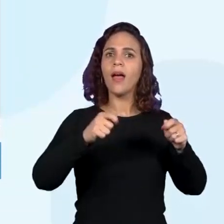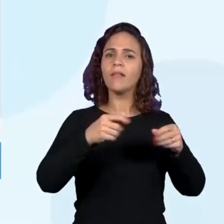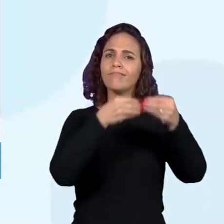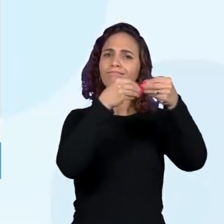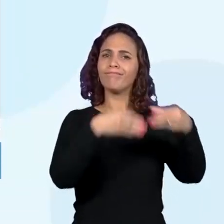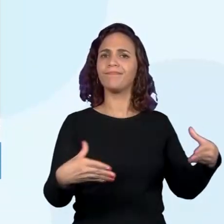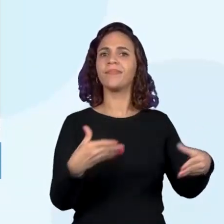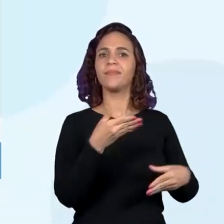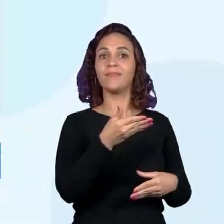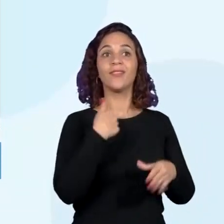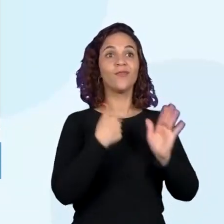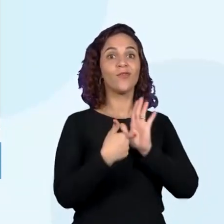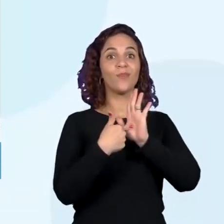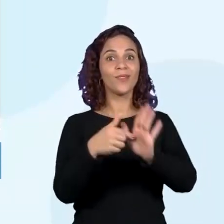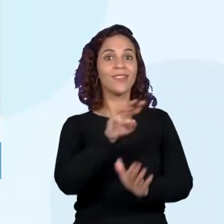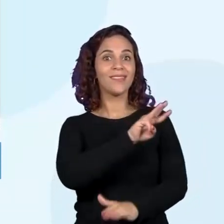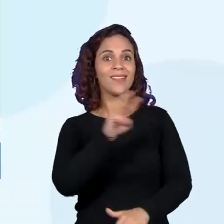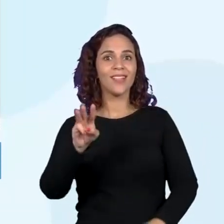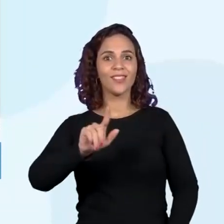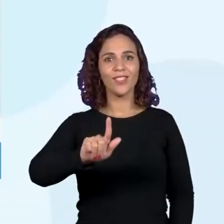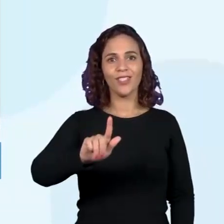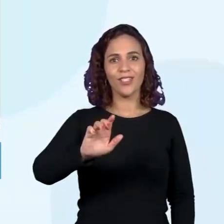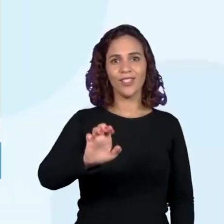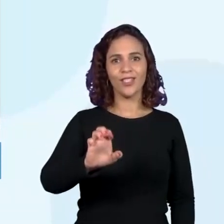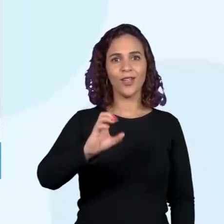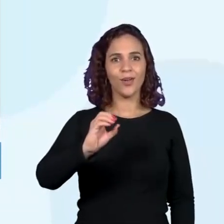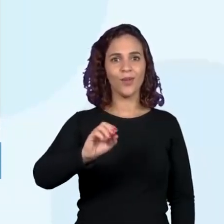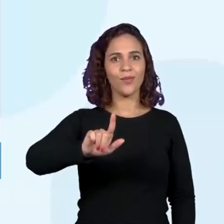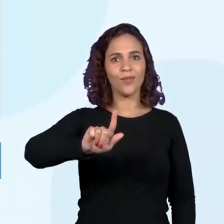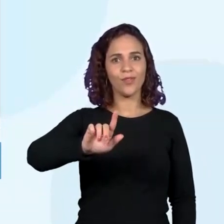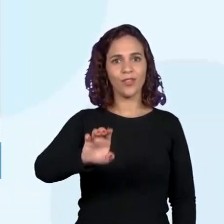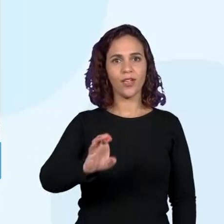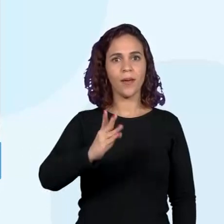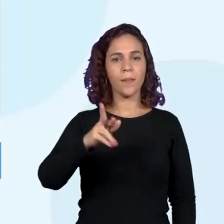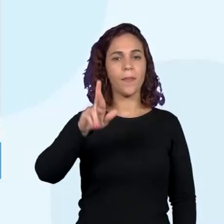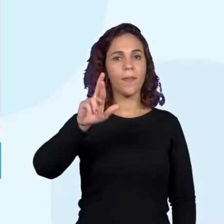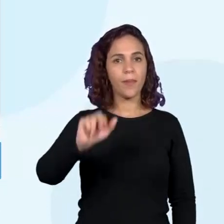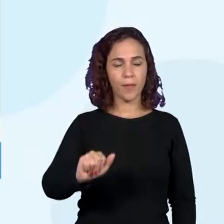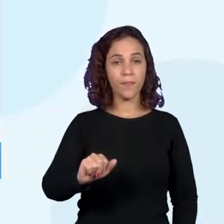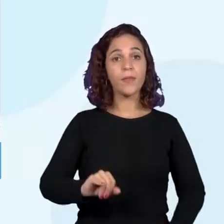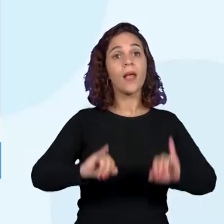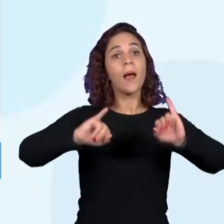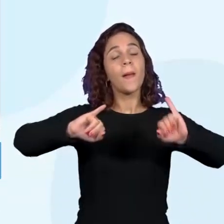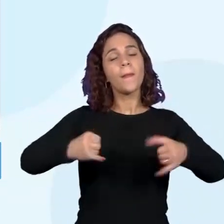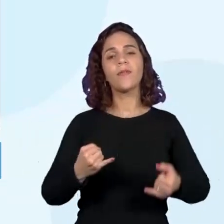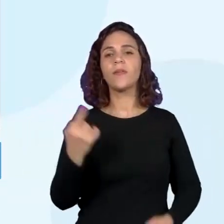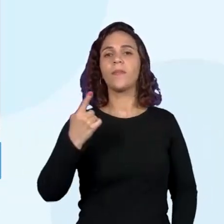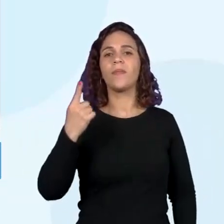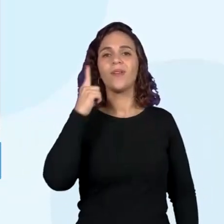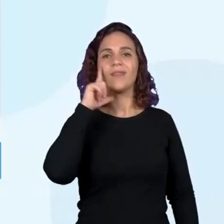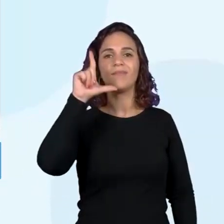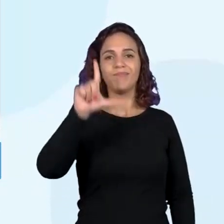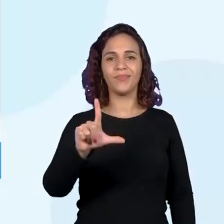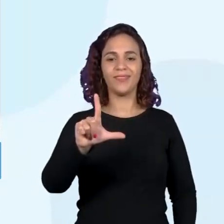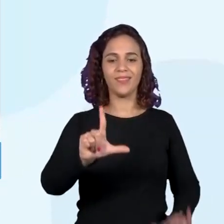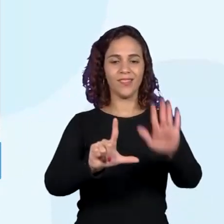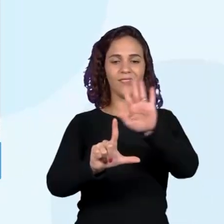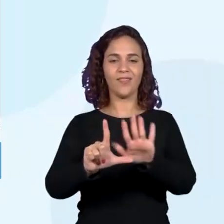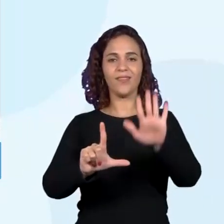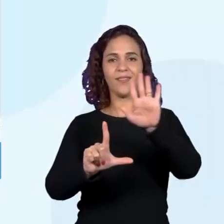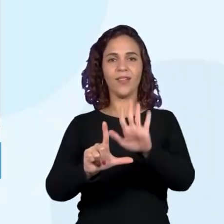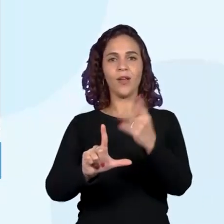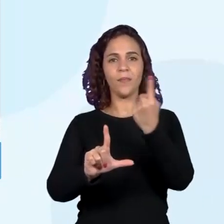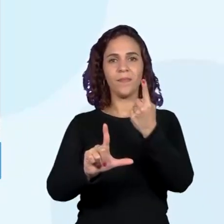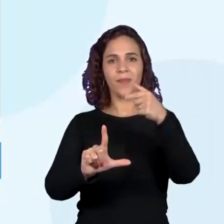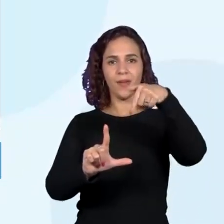mostrar no GeoGebra como que a gente constrói. Utilizei o primeiro quadrante e eu quis colocar uma legenda. Então, essa legenda